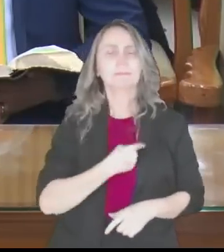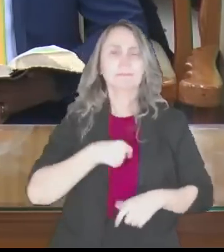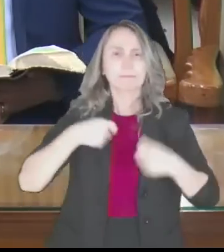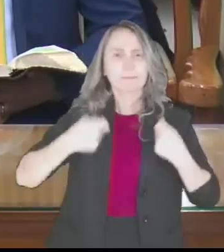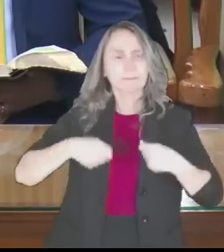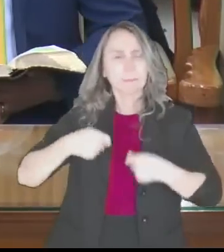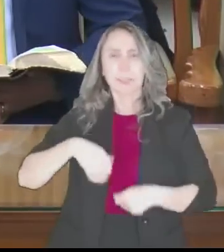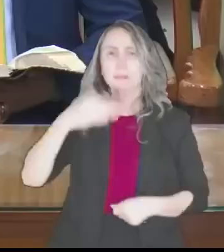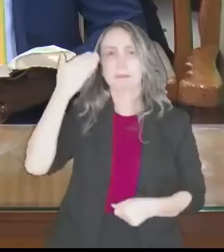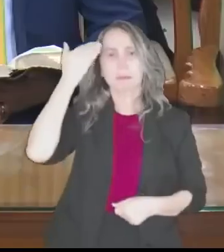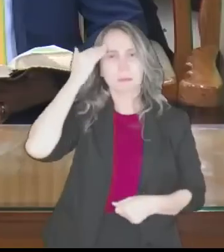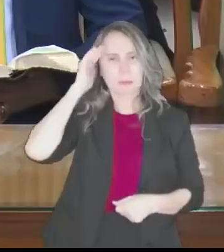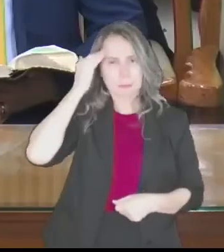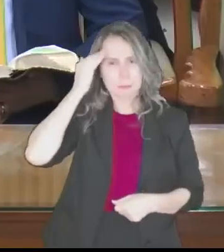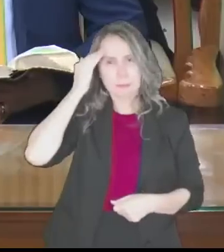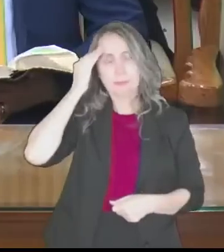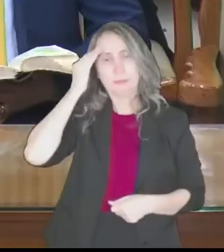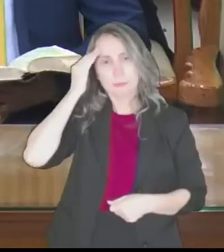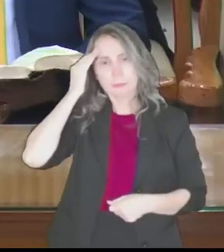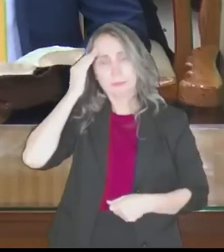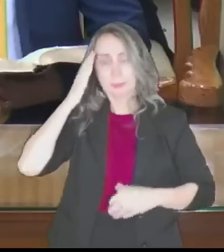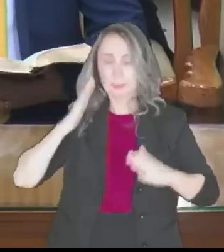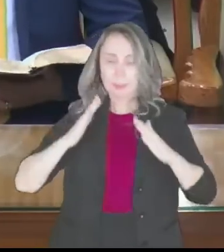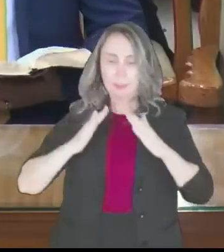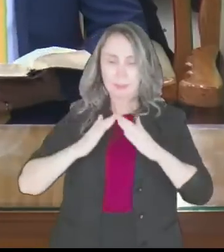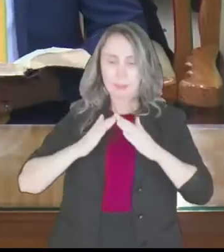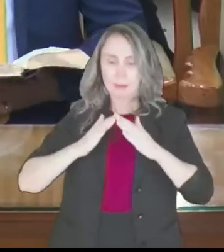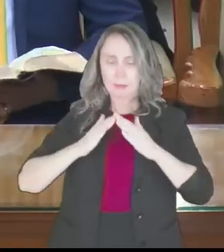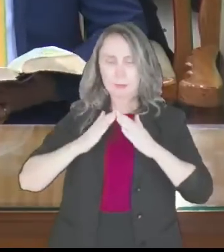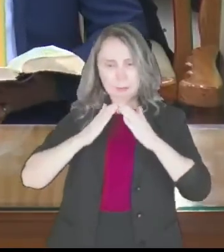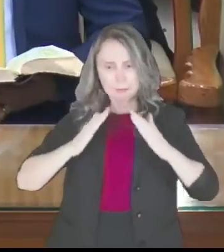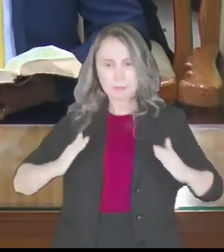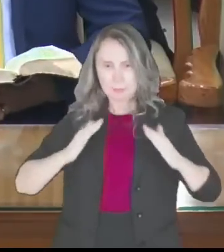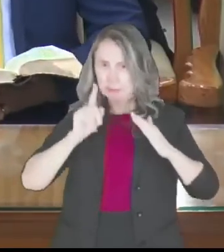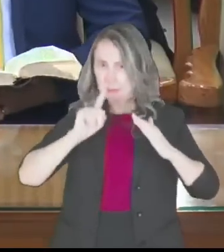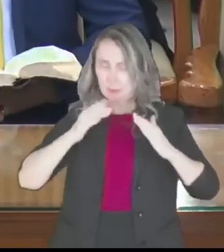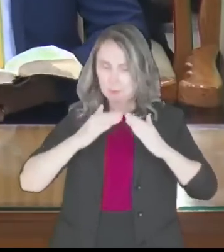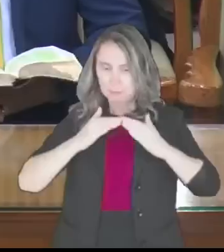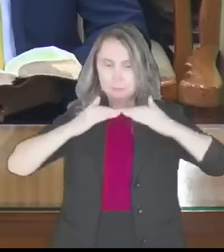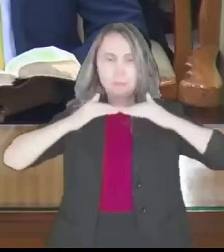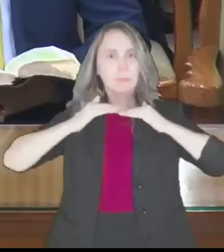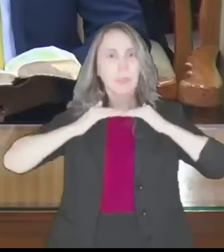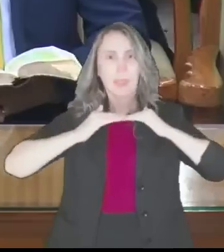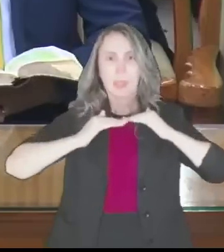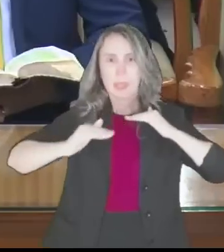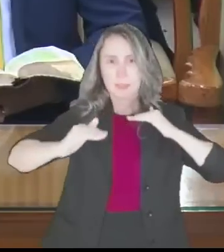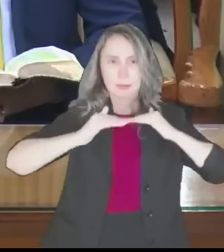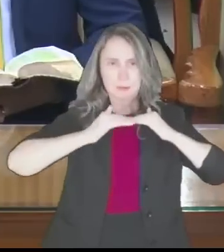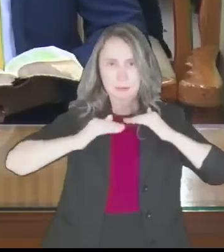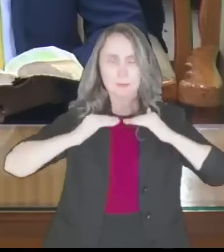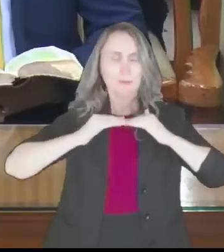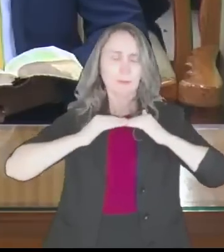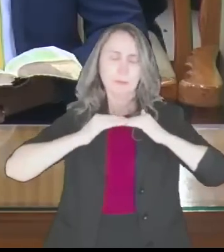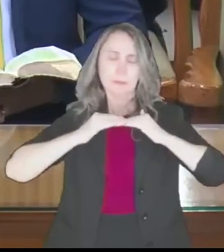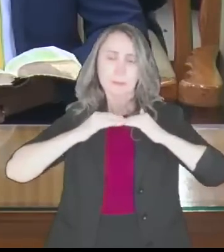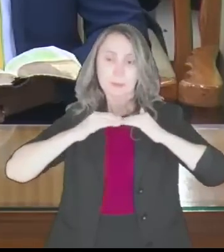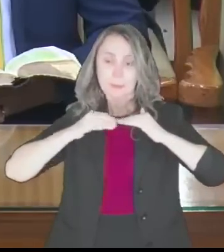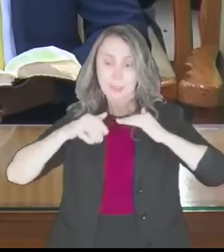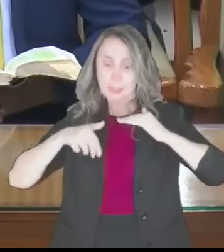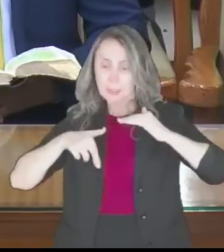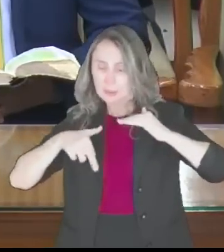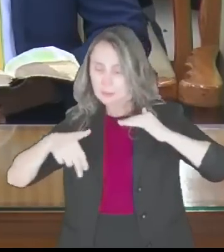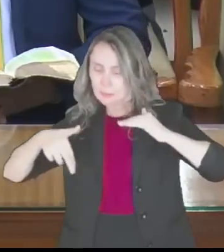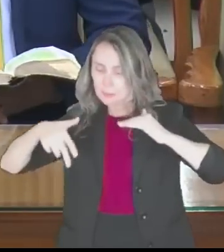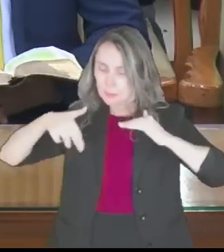que nessa câmara de intimidade, a esposa, só ela quem